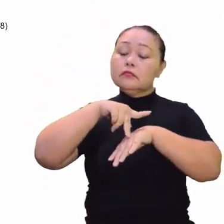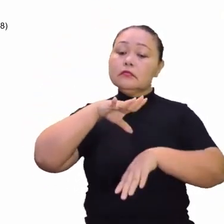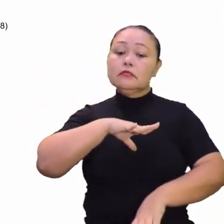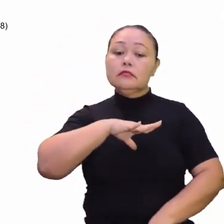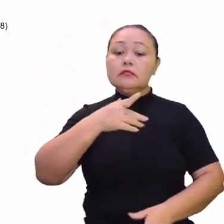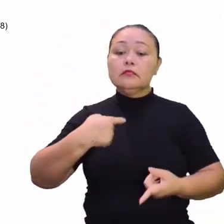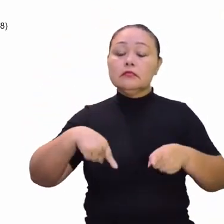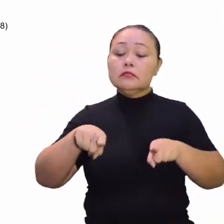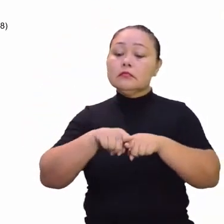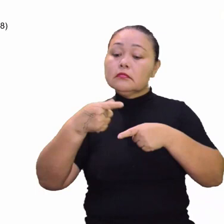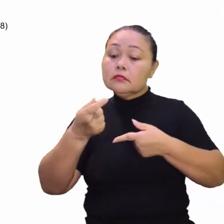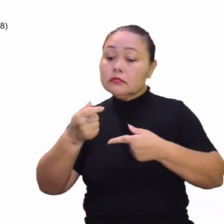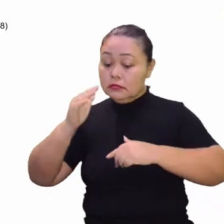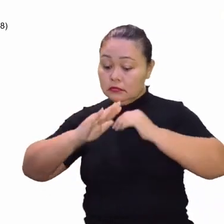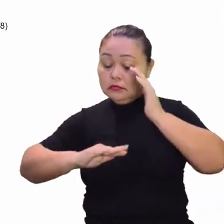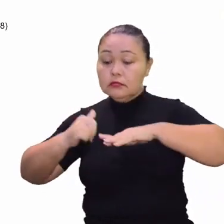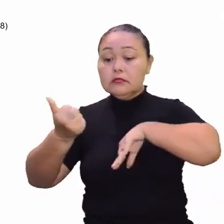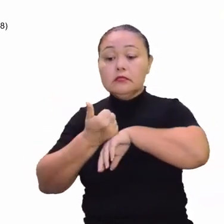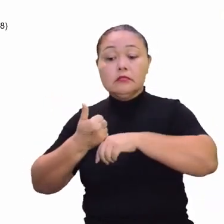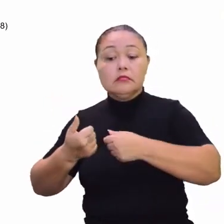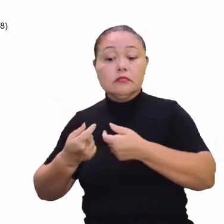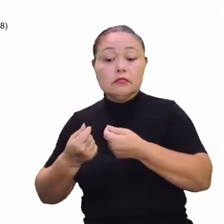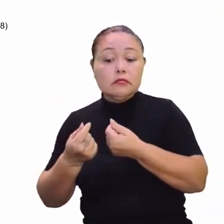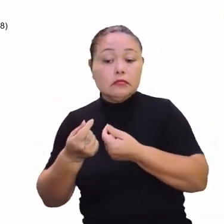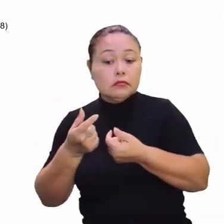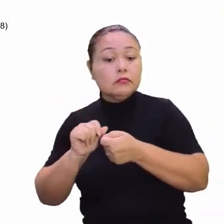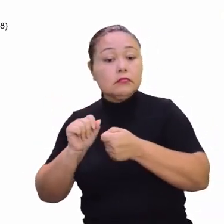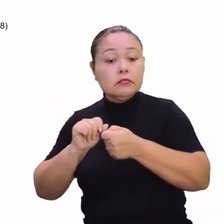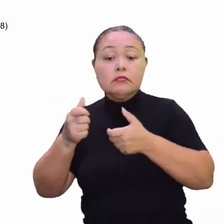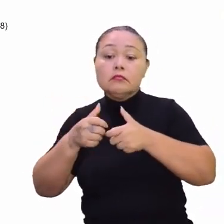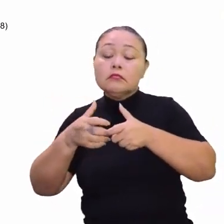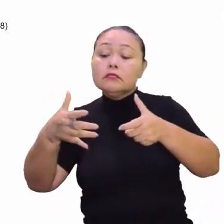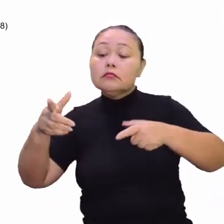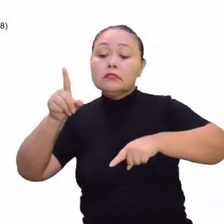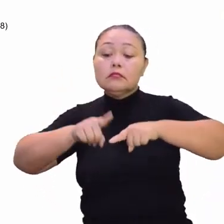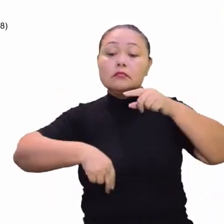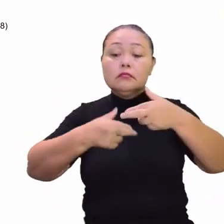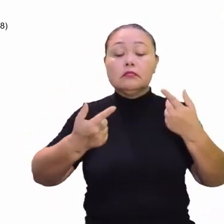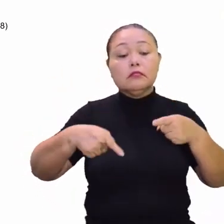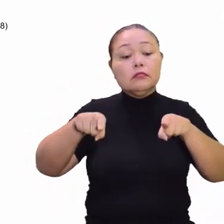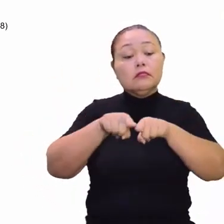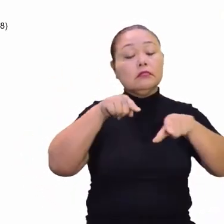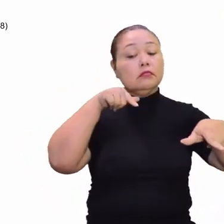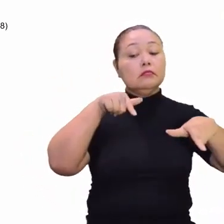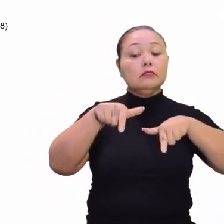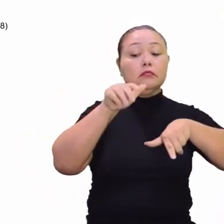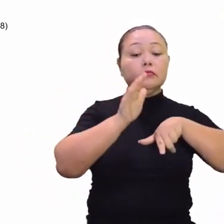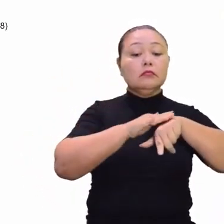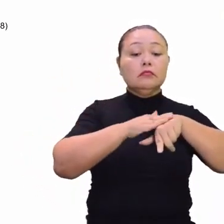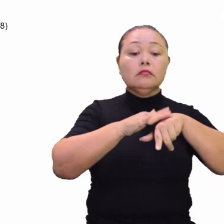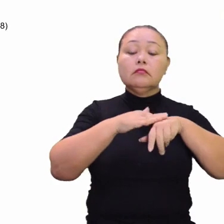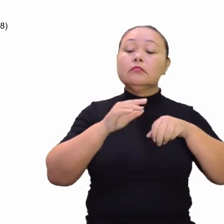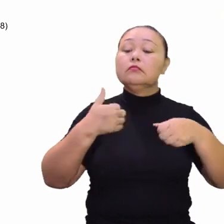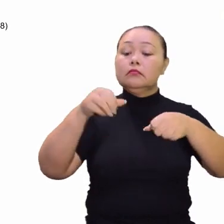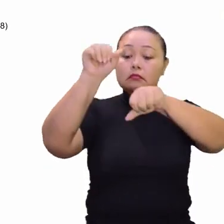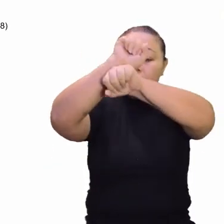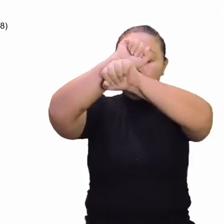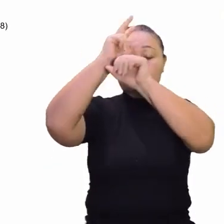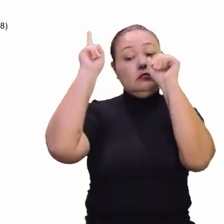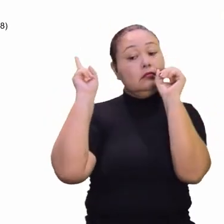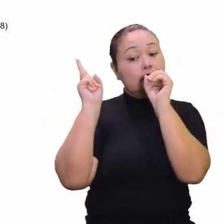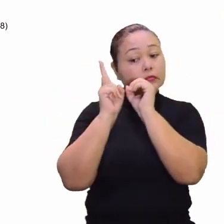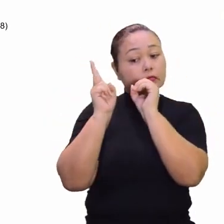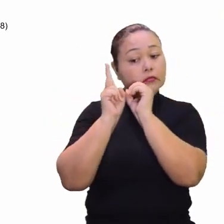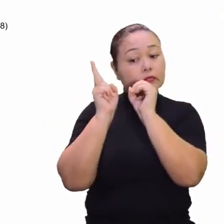por comerciantes interessados na expansão de novas mercadorias e na mão de obra escrava indígena. Muito